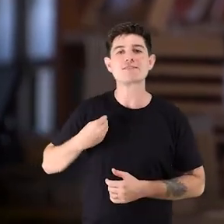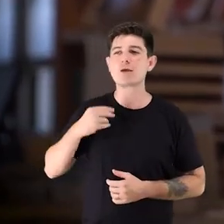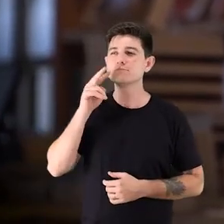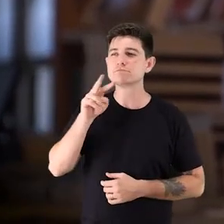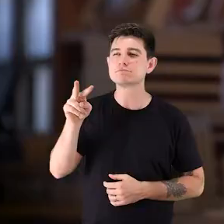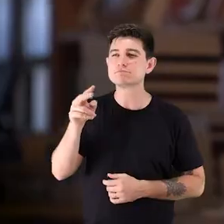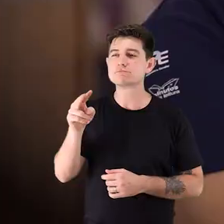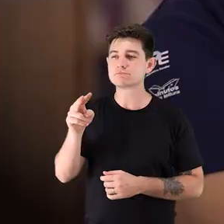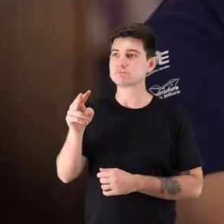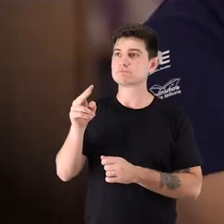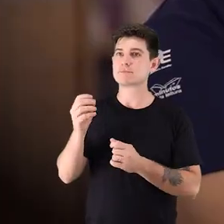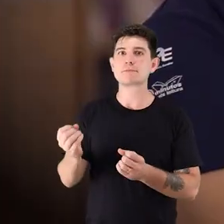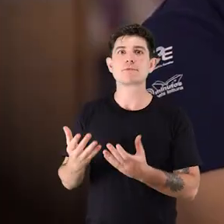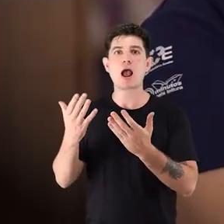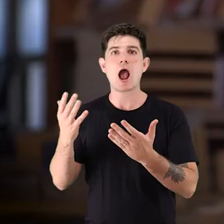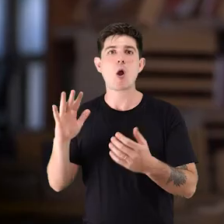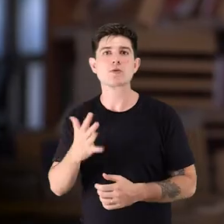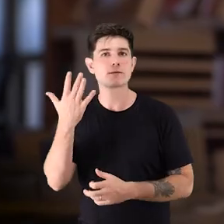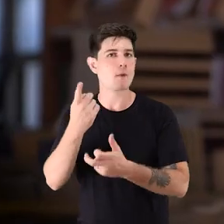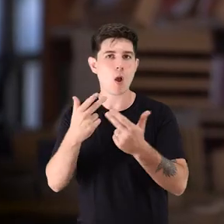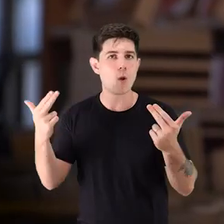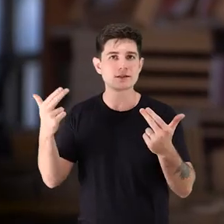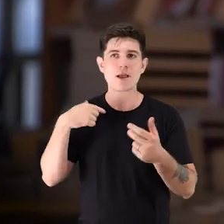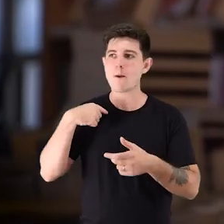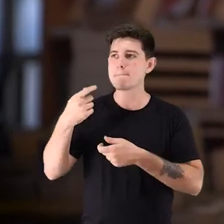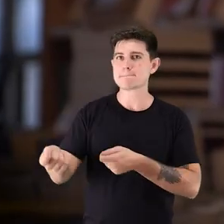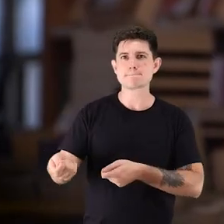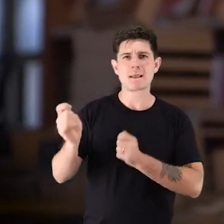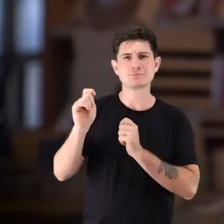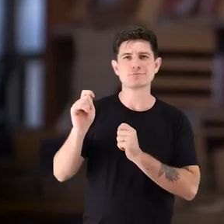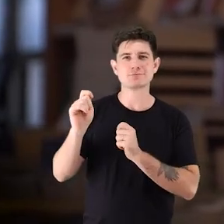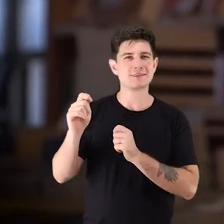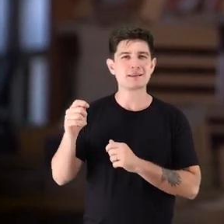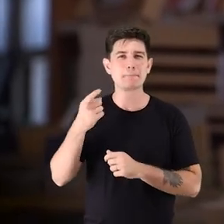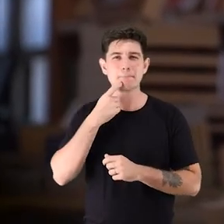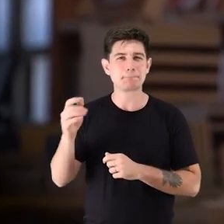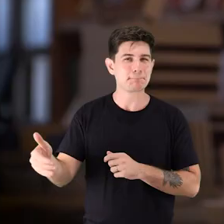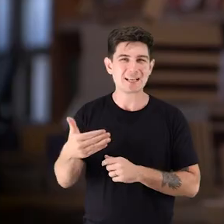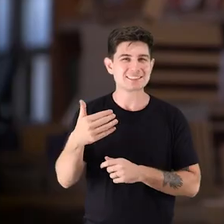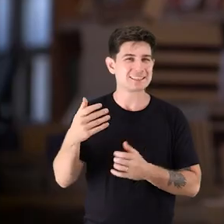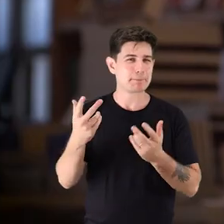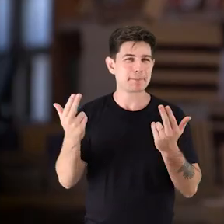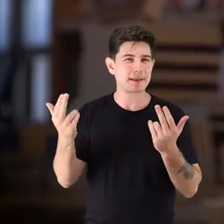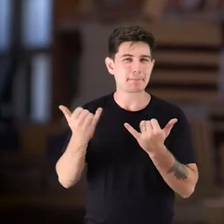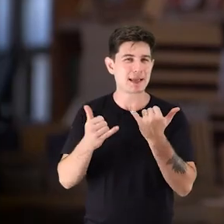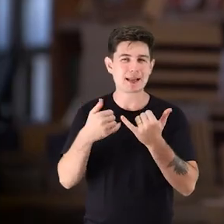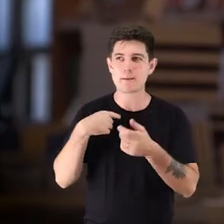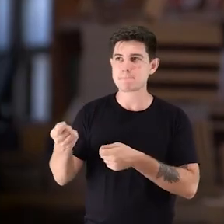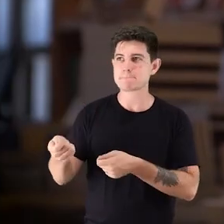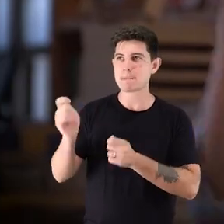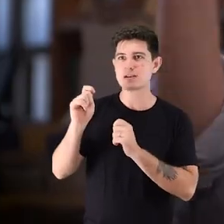pescar, né? Tô aqui, e de repente acontece algo ao meu redor. Algo pequeno. Eu falo que me interessa mais